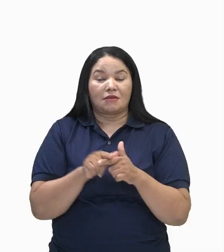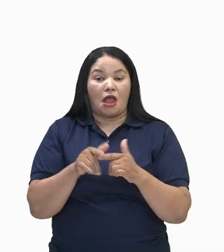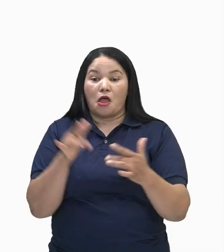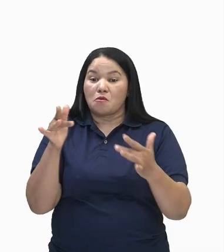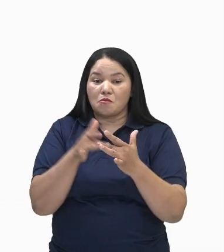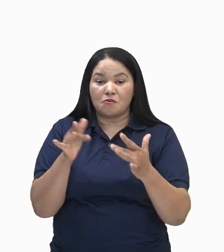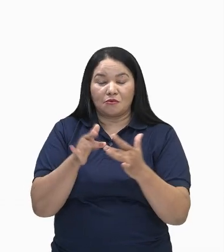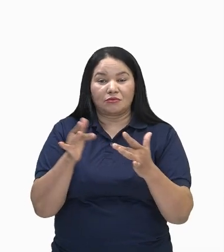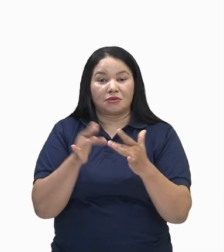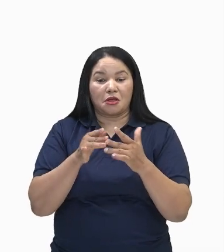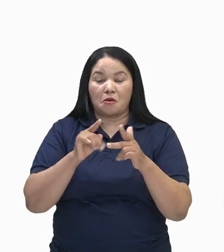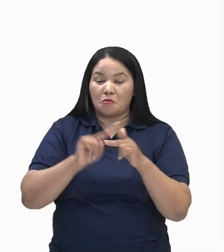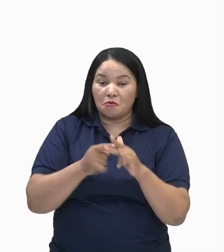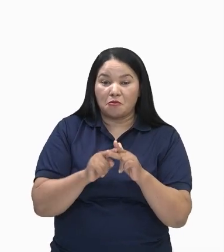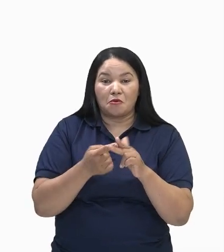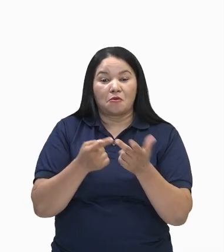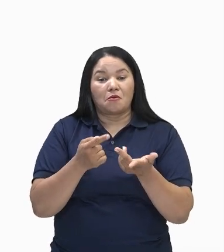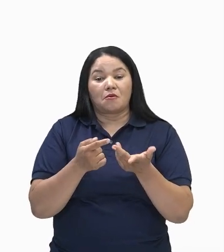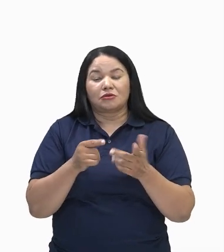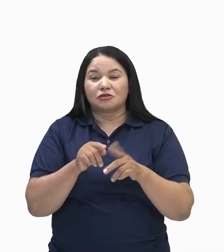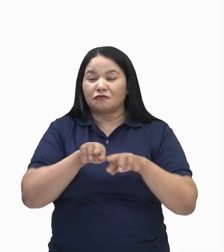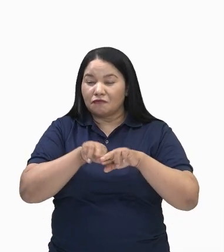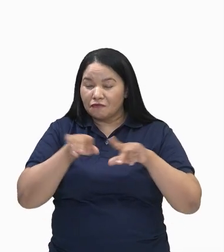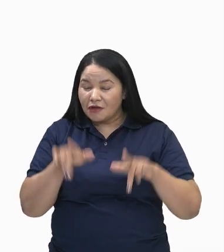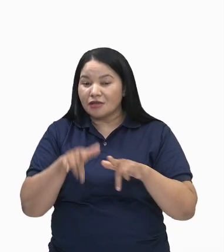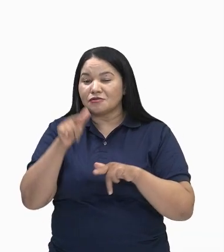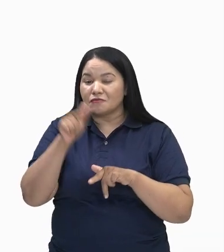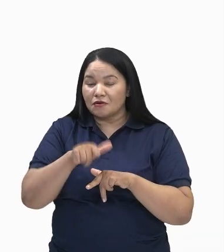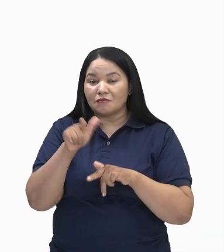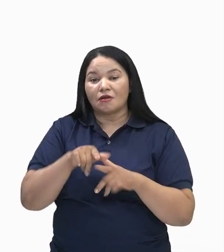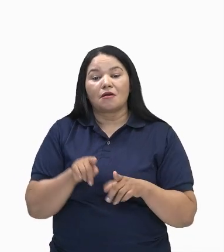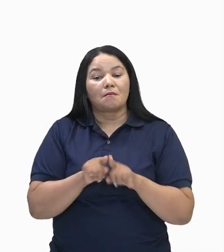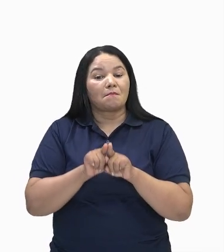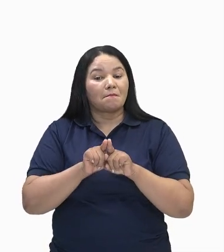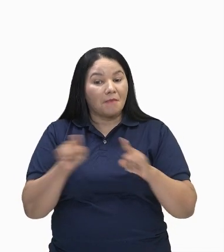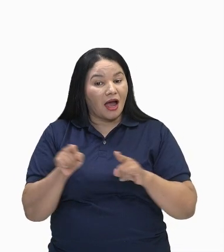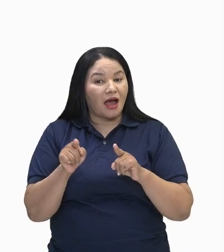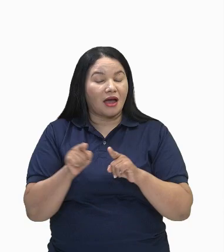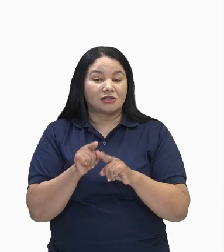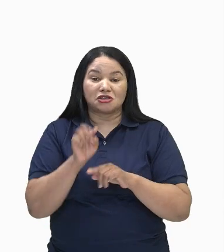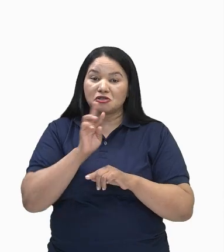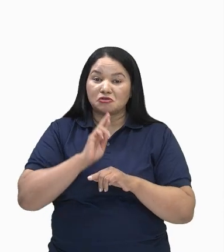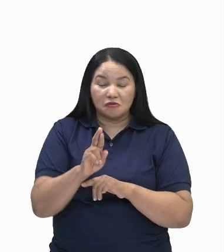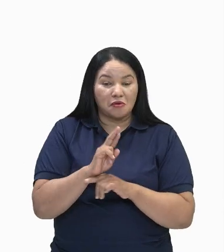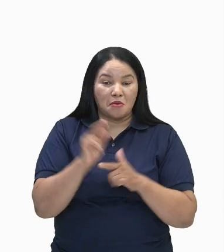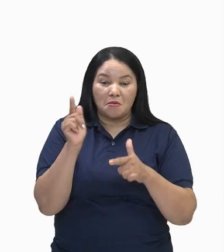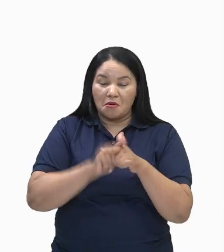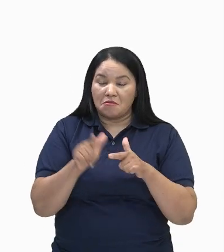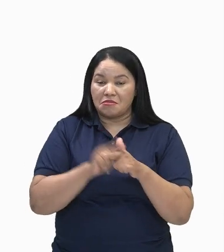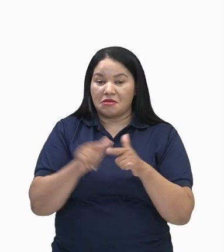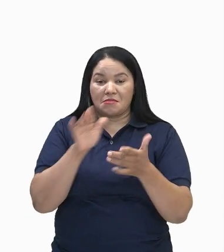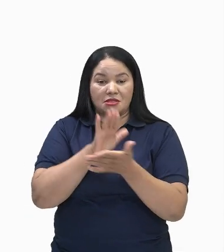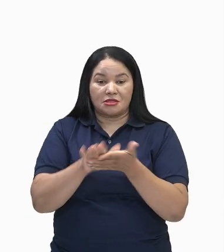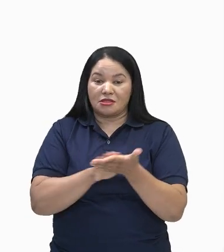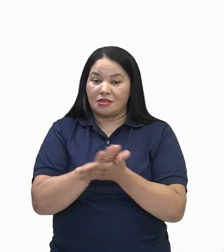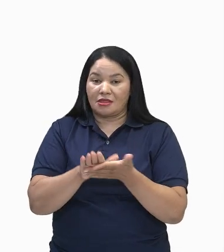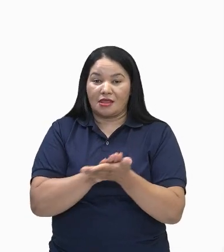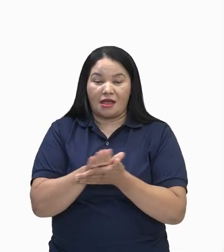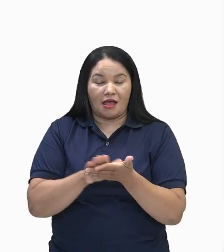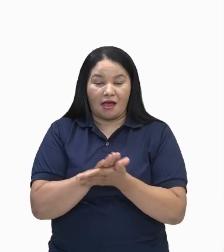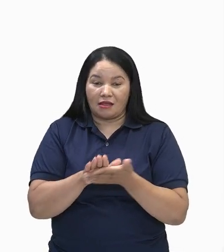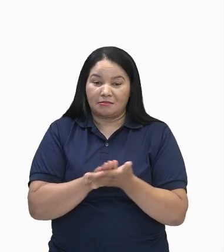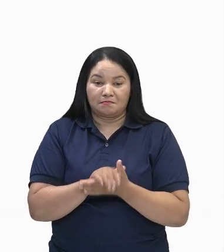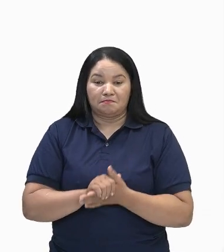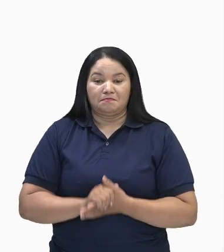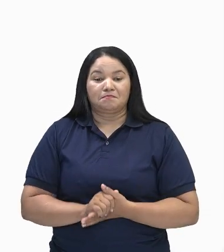o suporte técnico diversas vezes, mas as soluções apresentadas não resolveram o problema